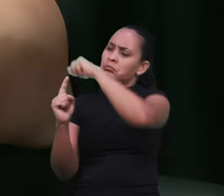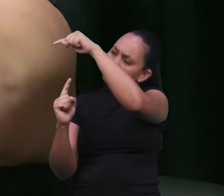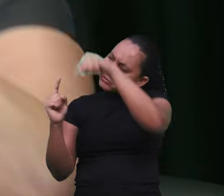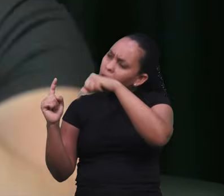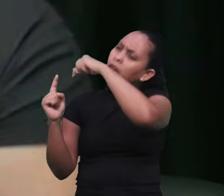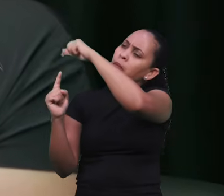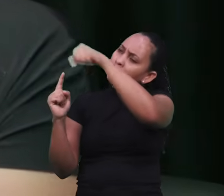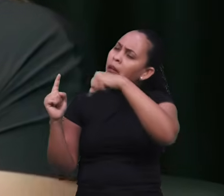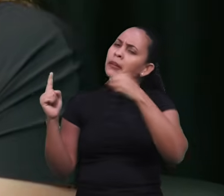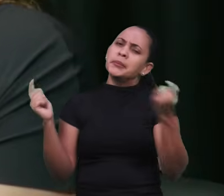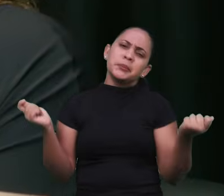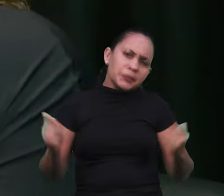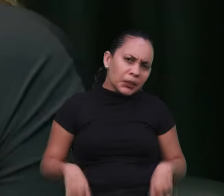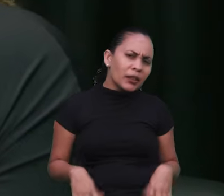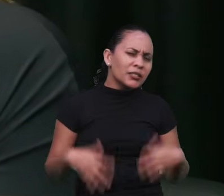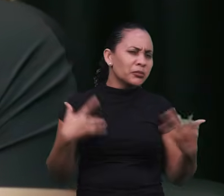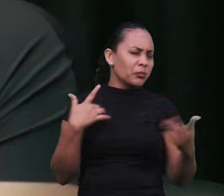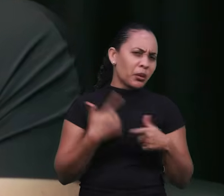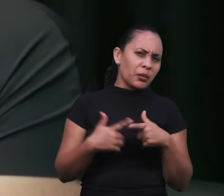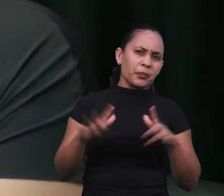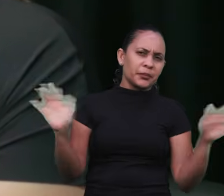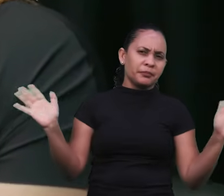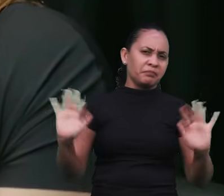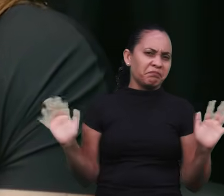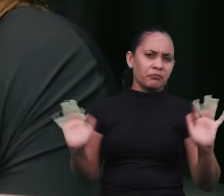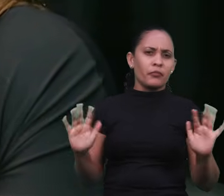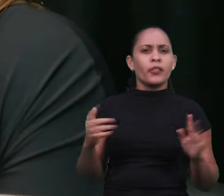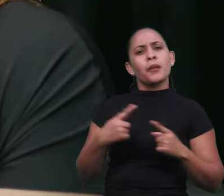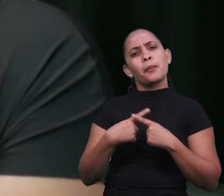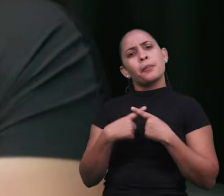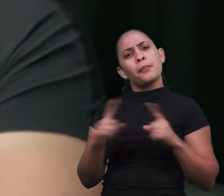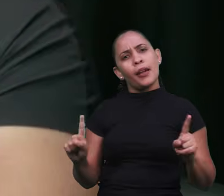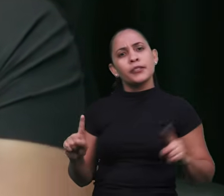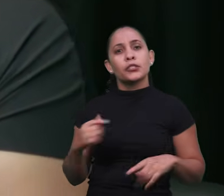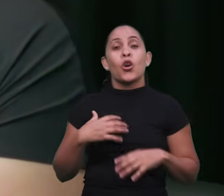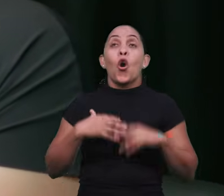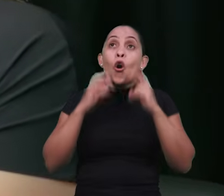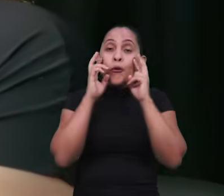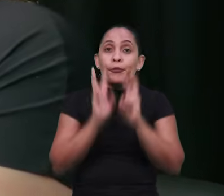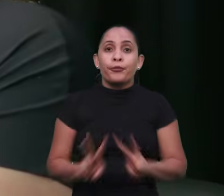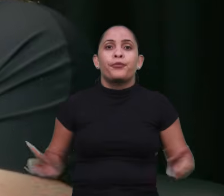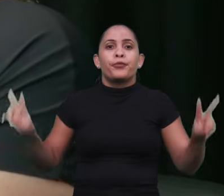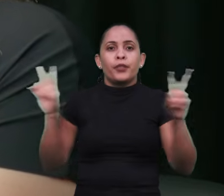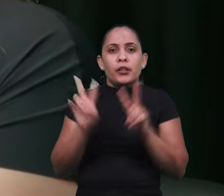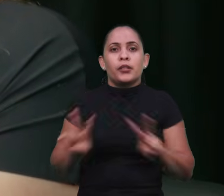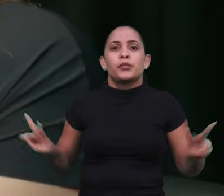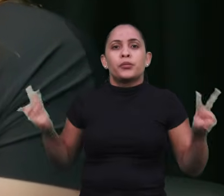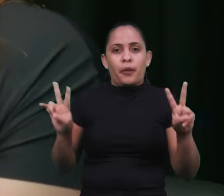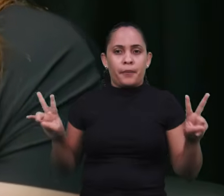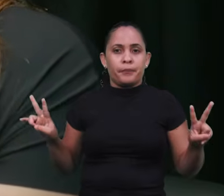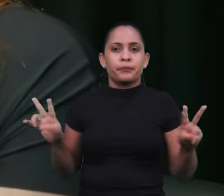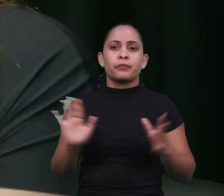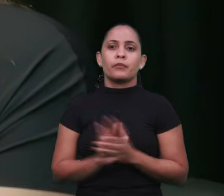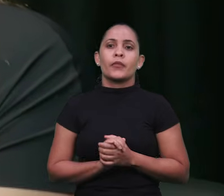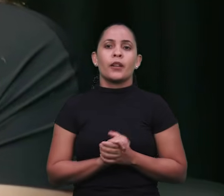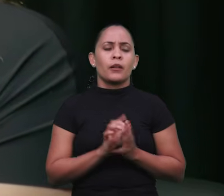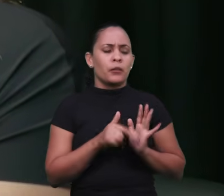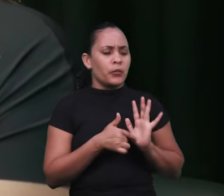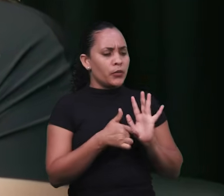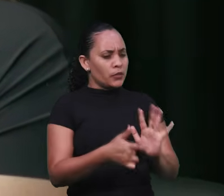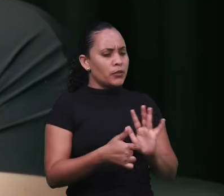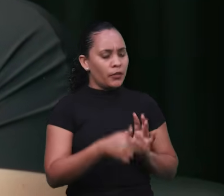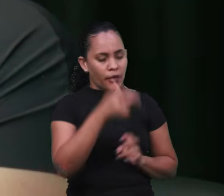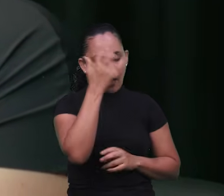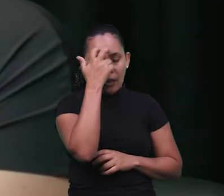vezes, pode também, não tem nenhum problema. Mas como fica visualmente, é igual trazendo todo o contexto da cultura